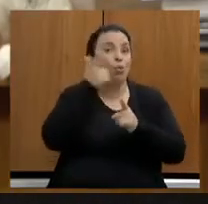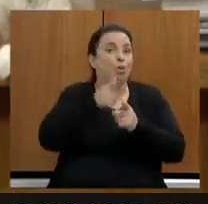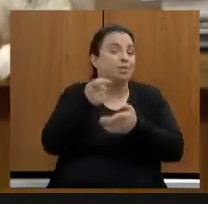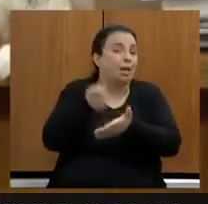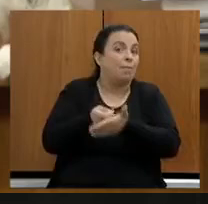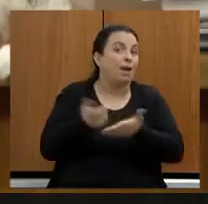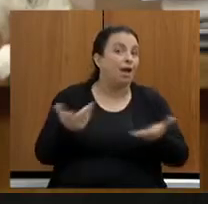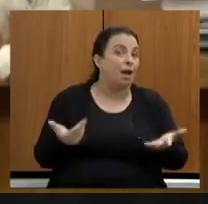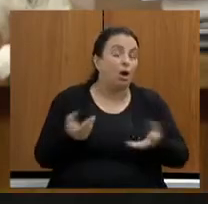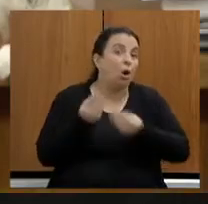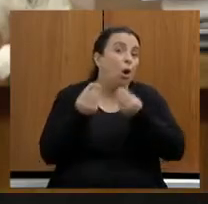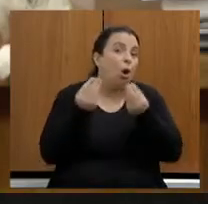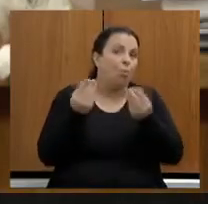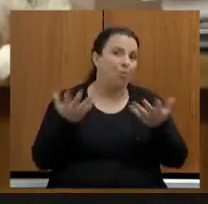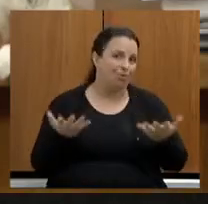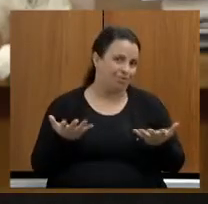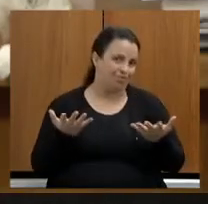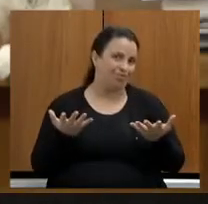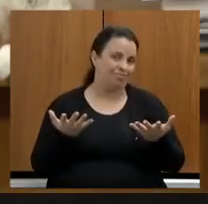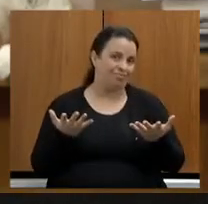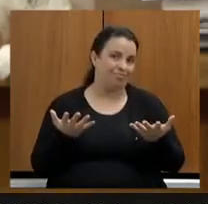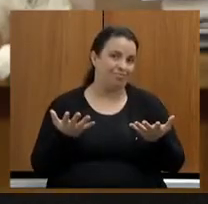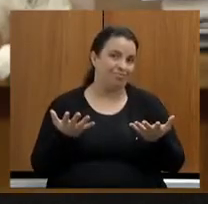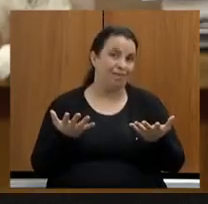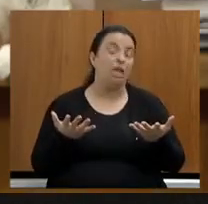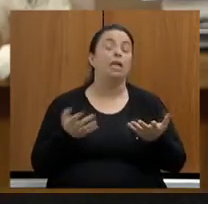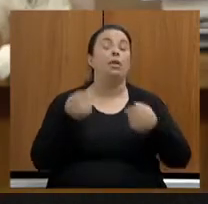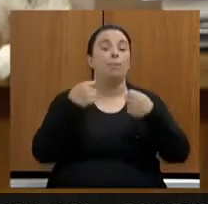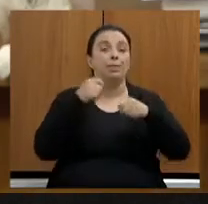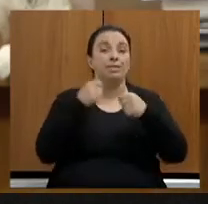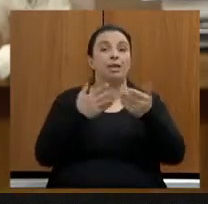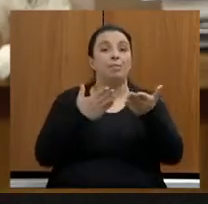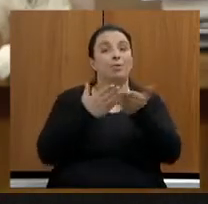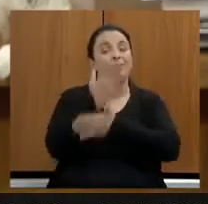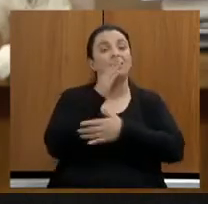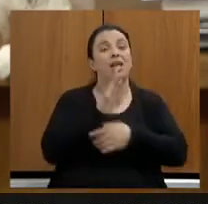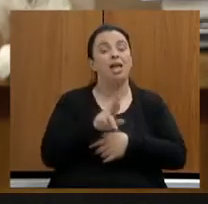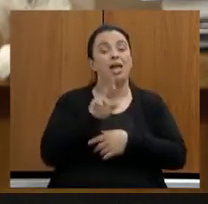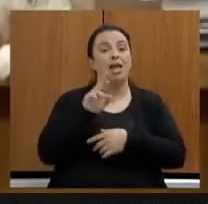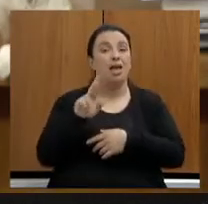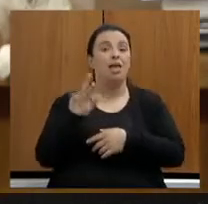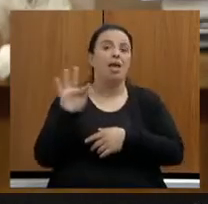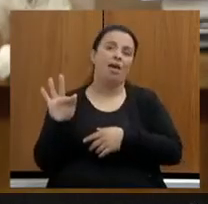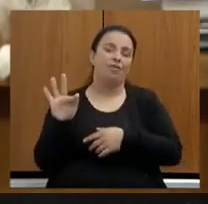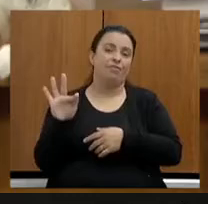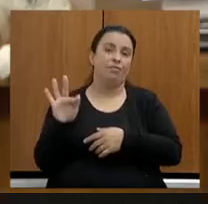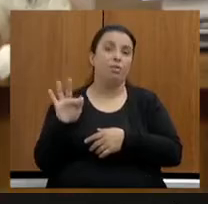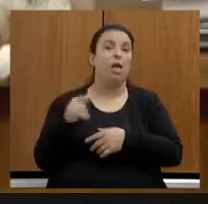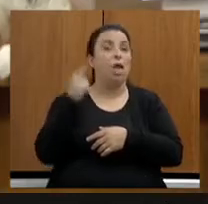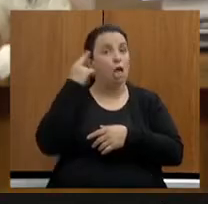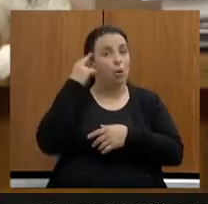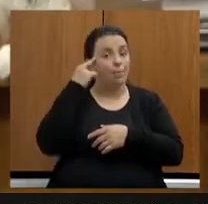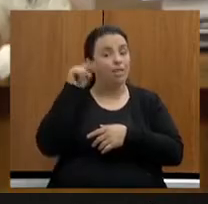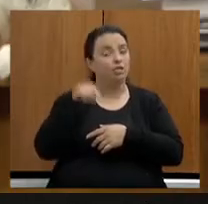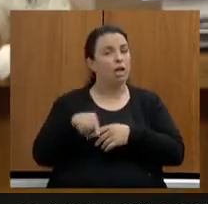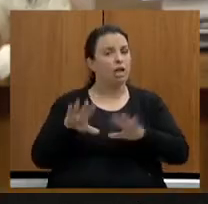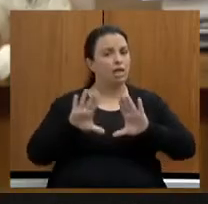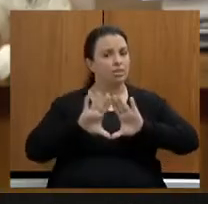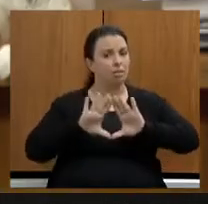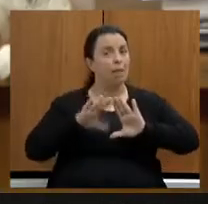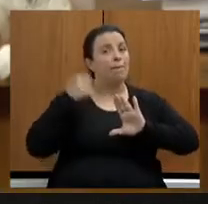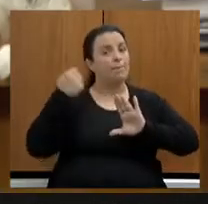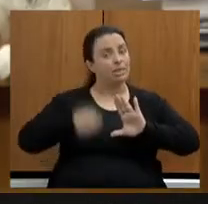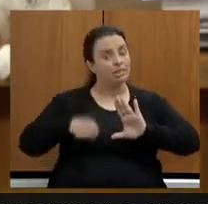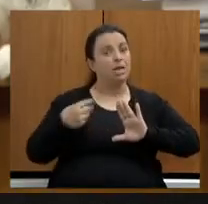pagamento desse reajuste com aprovação do regime de recuperação fiscal e essa casa eu acho que essa casa precisa também